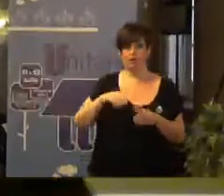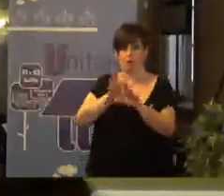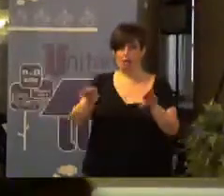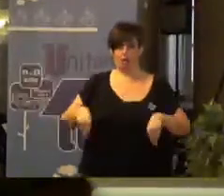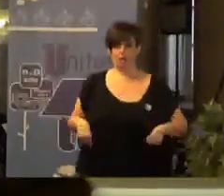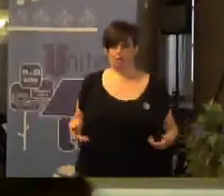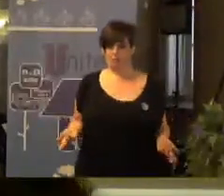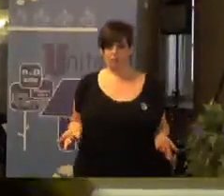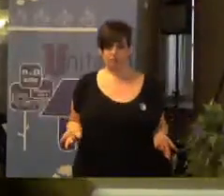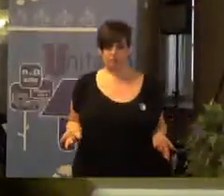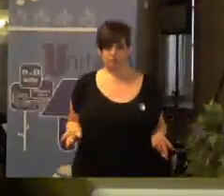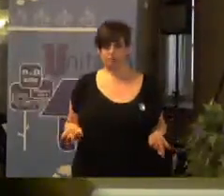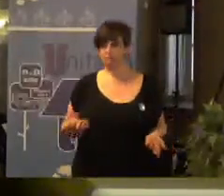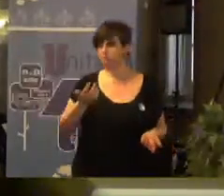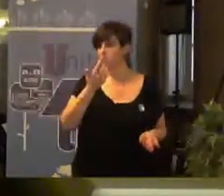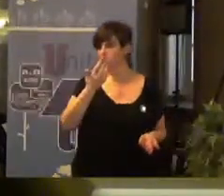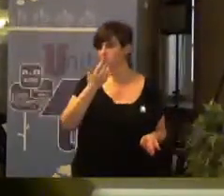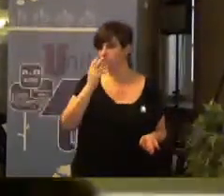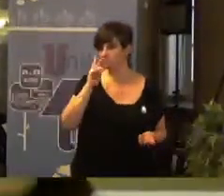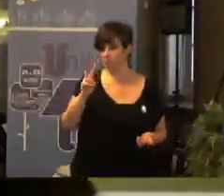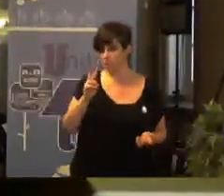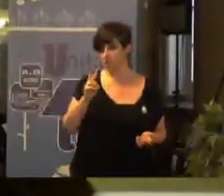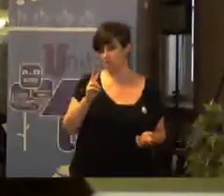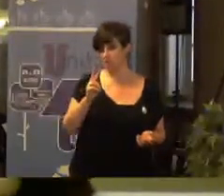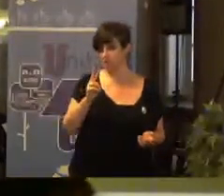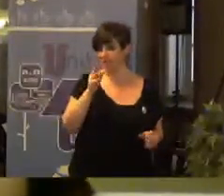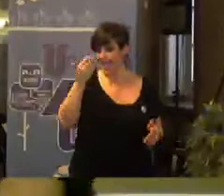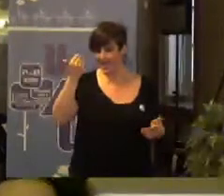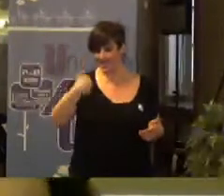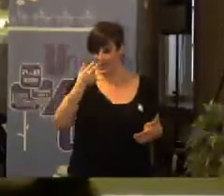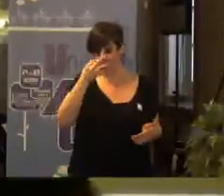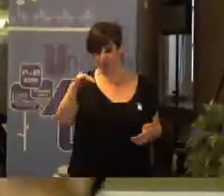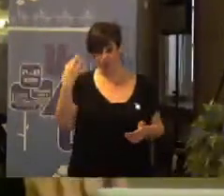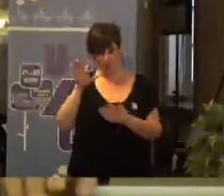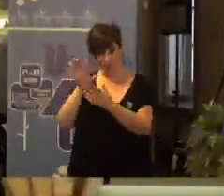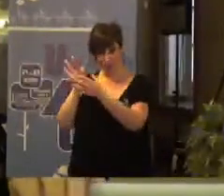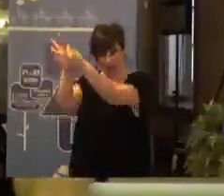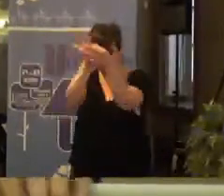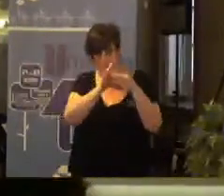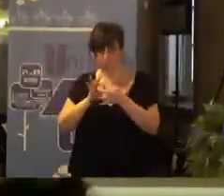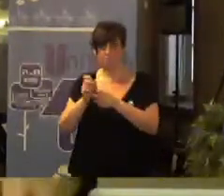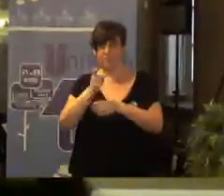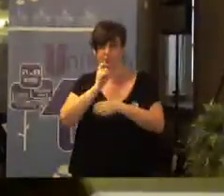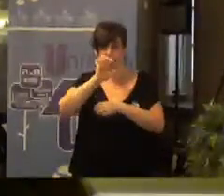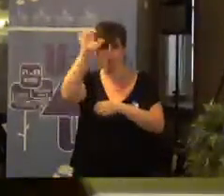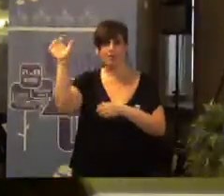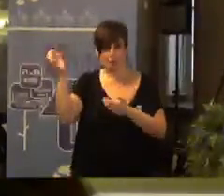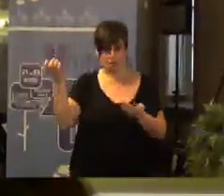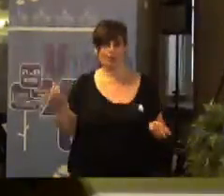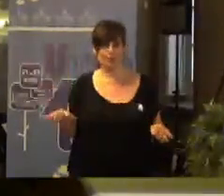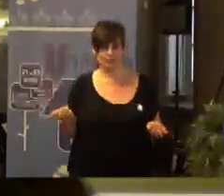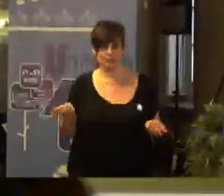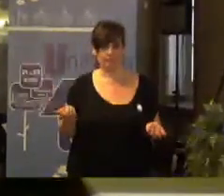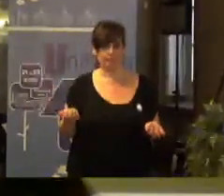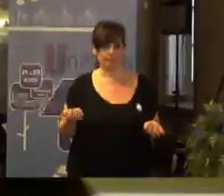Basta ver a ligação da Internacional Socialista com Macron. Saber como é que a esquerda se vai posicionar quando vier o apelo